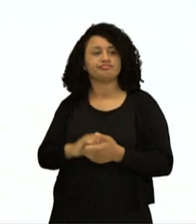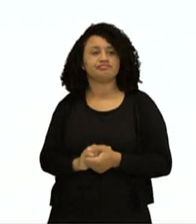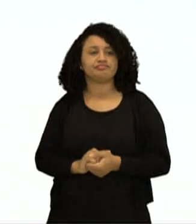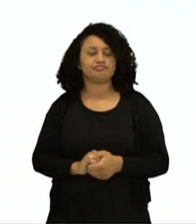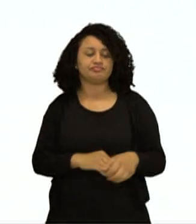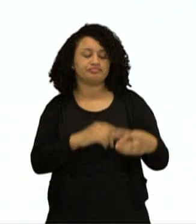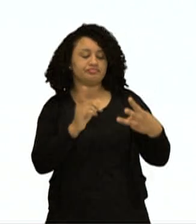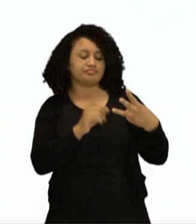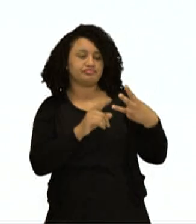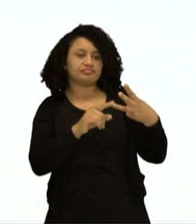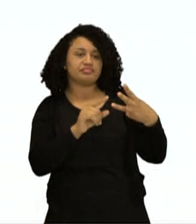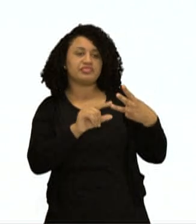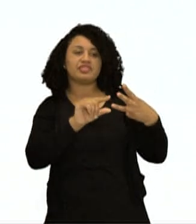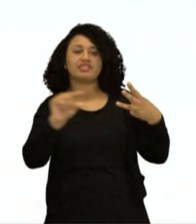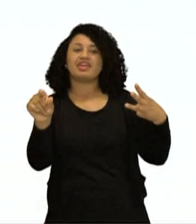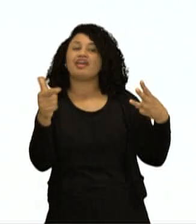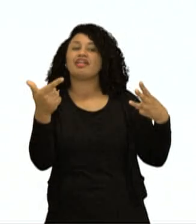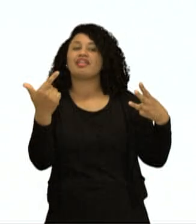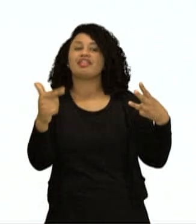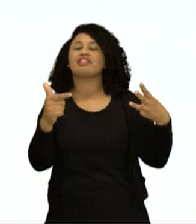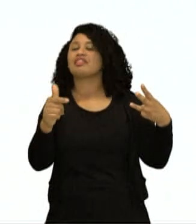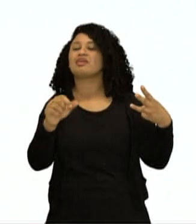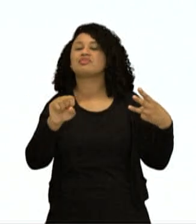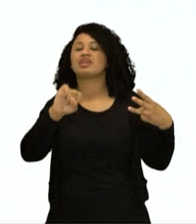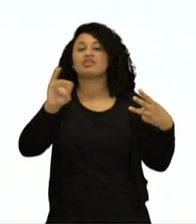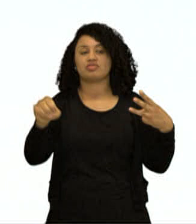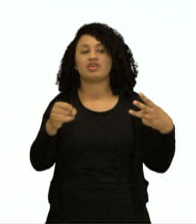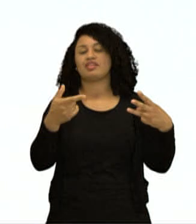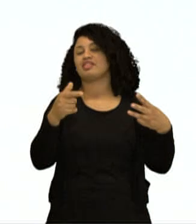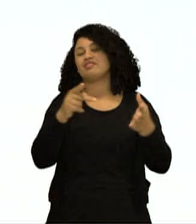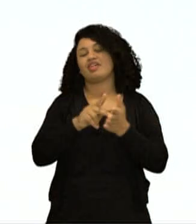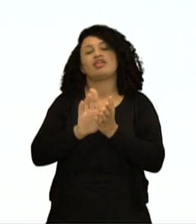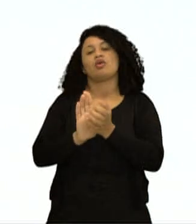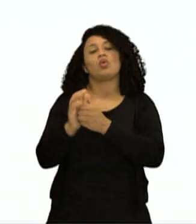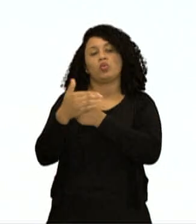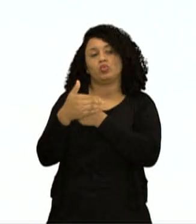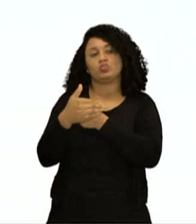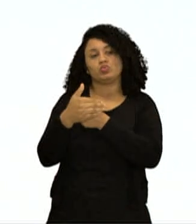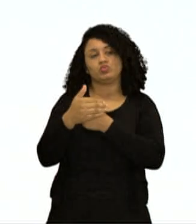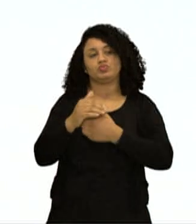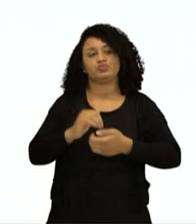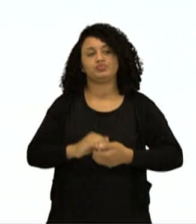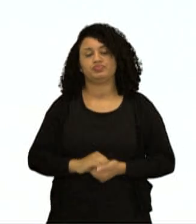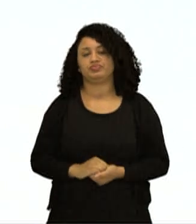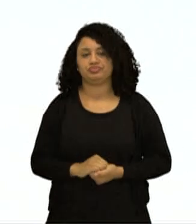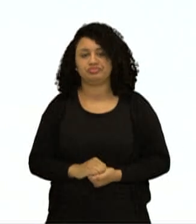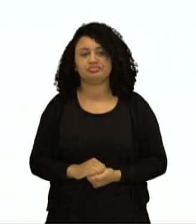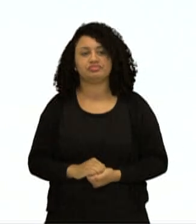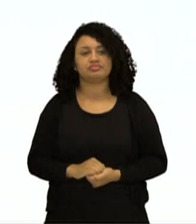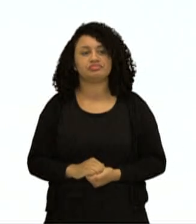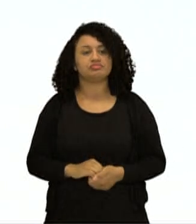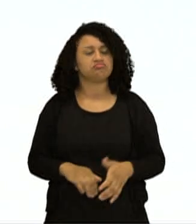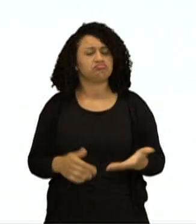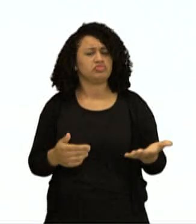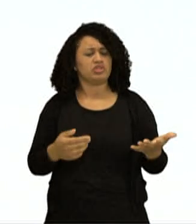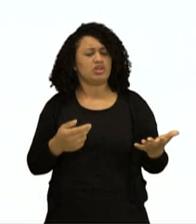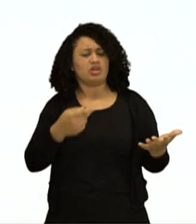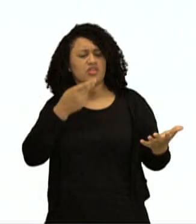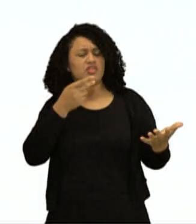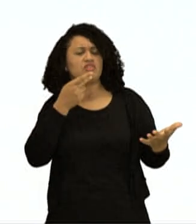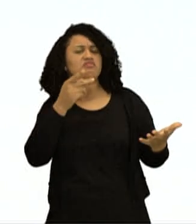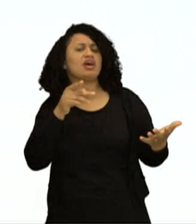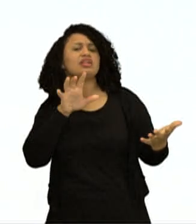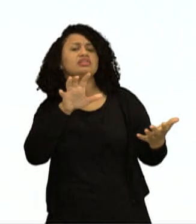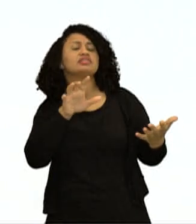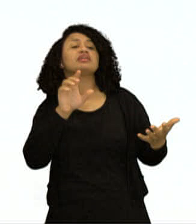Essa é uma oração sem sujeito, né? Um sujeito oculto. Don't call him that. Não chame assim quem? Quem